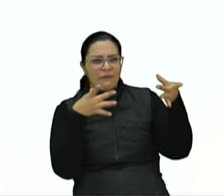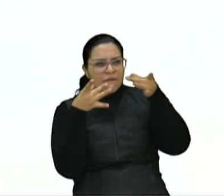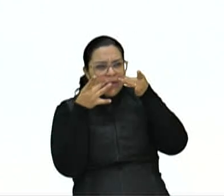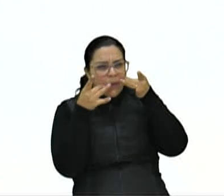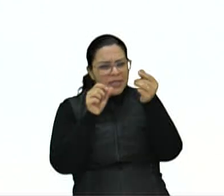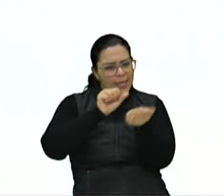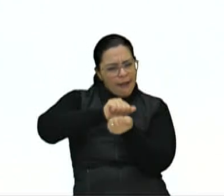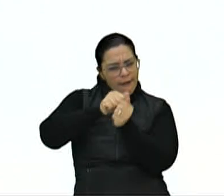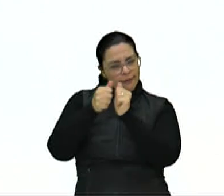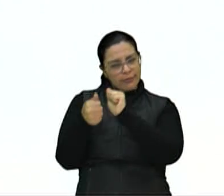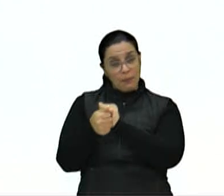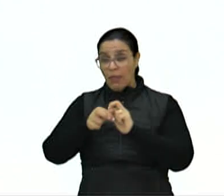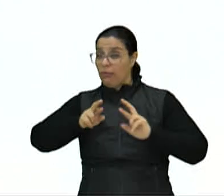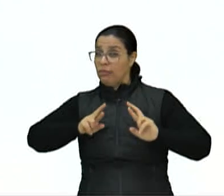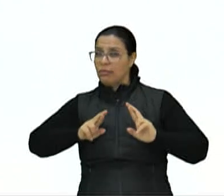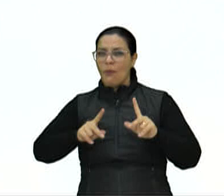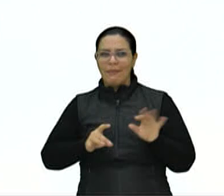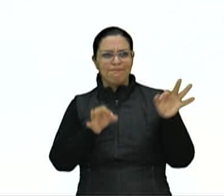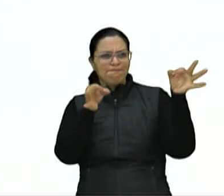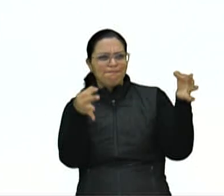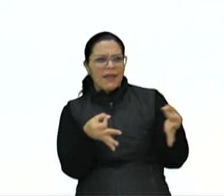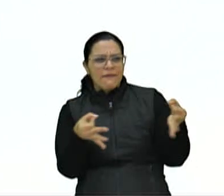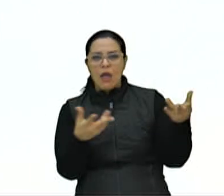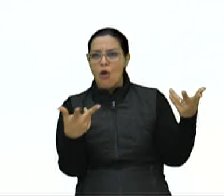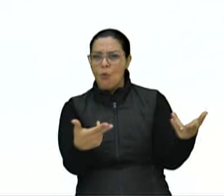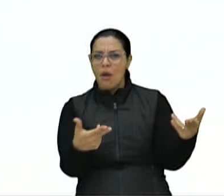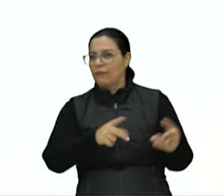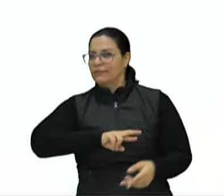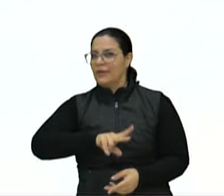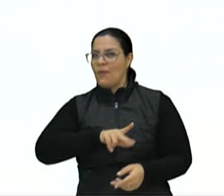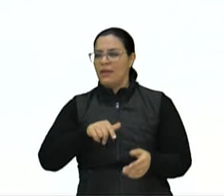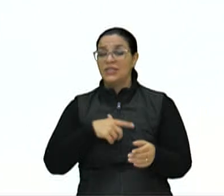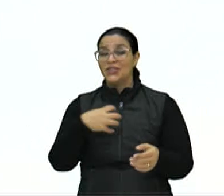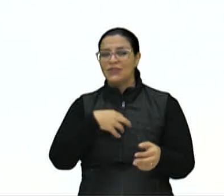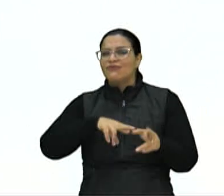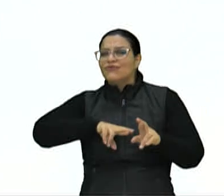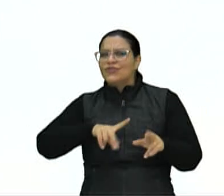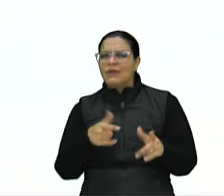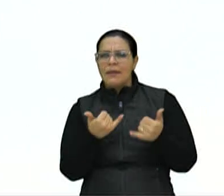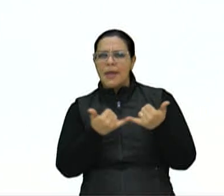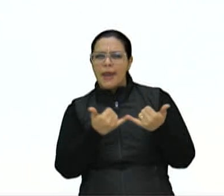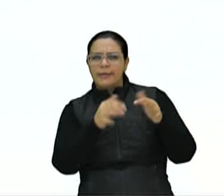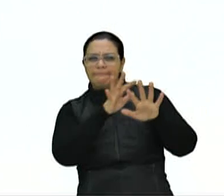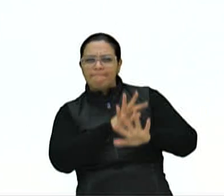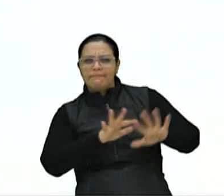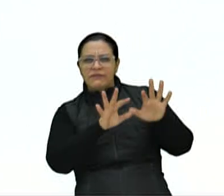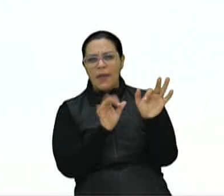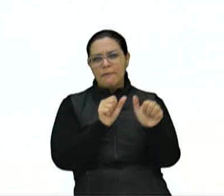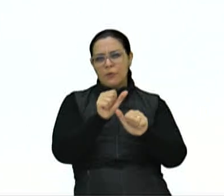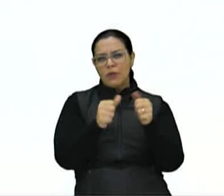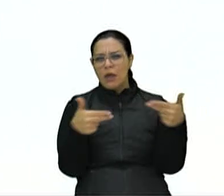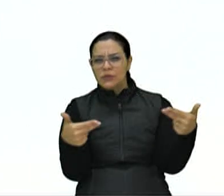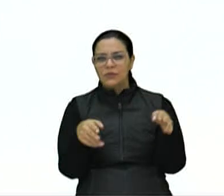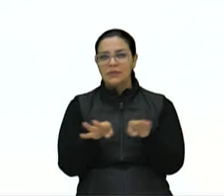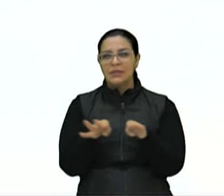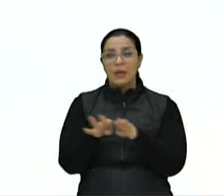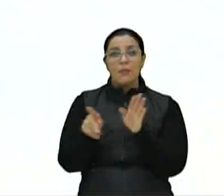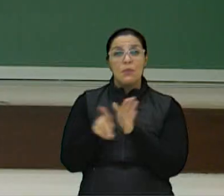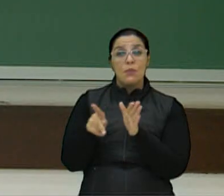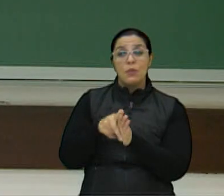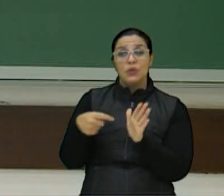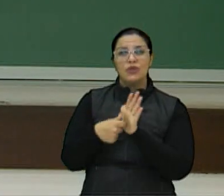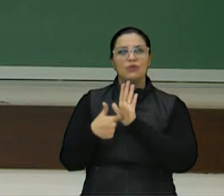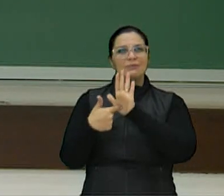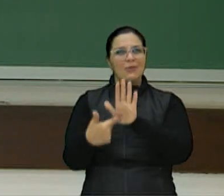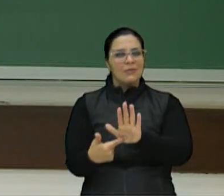que não vai ficar preso a uma representação igual. Ele vai ter liberdade para trabalhar um pouco a sua forma de